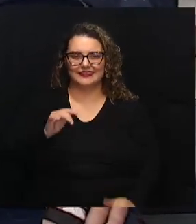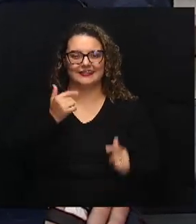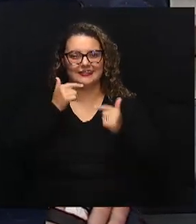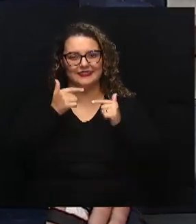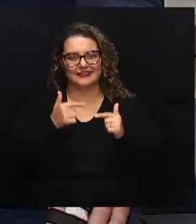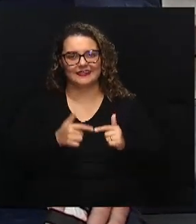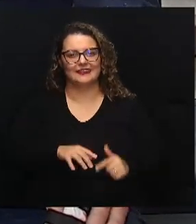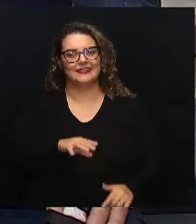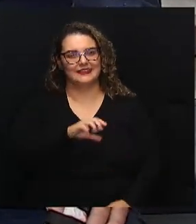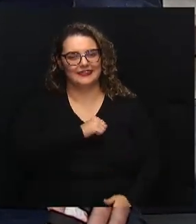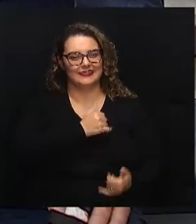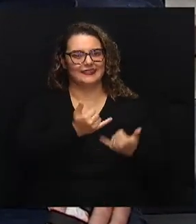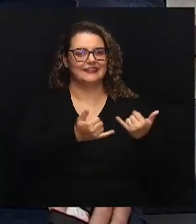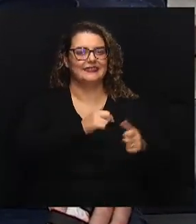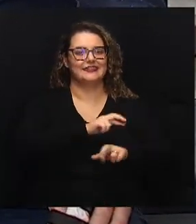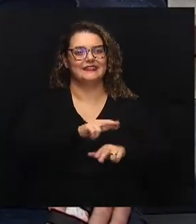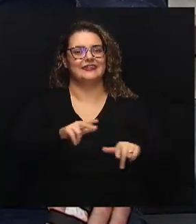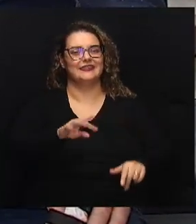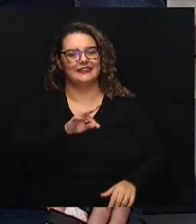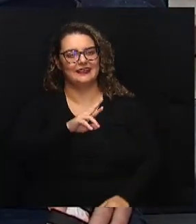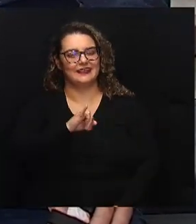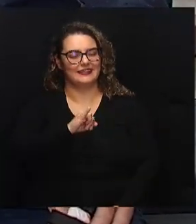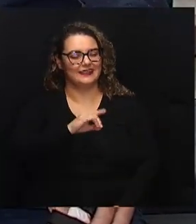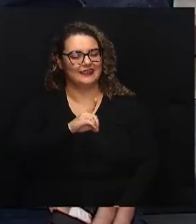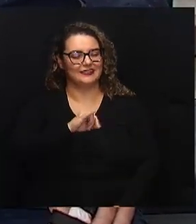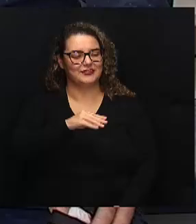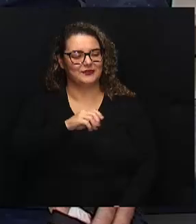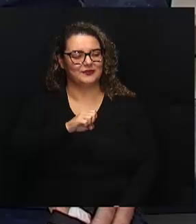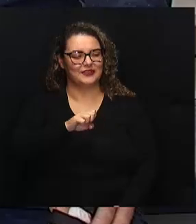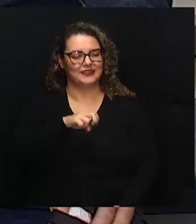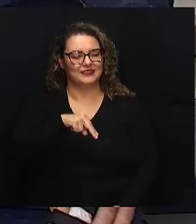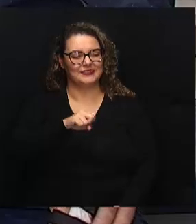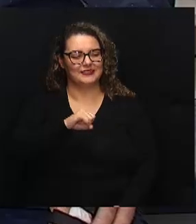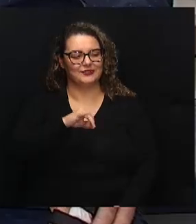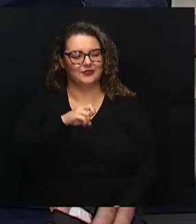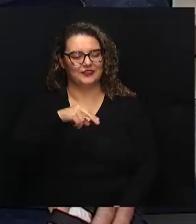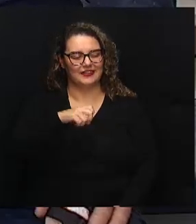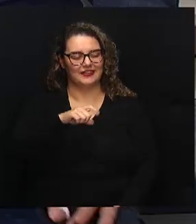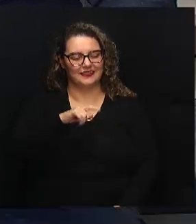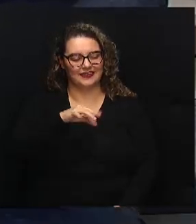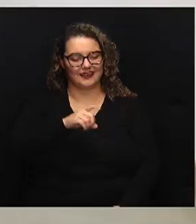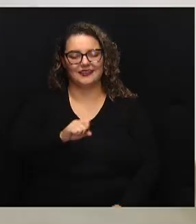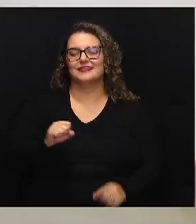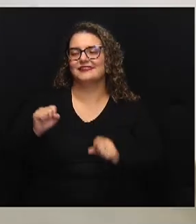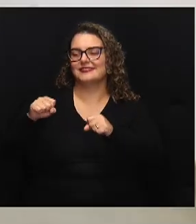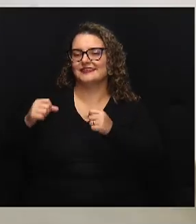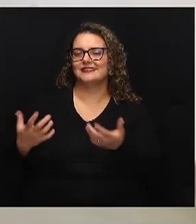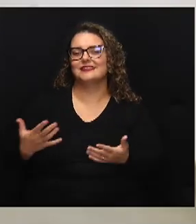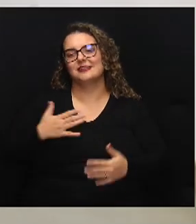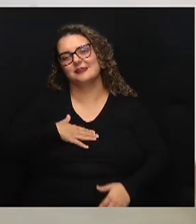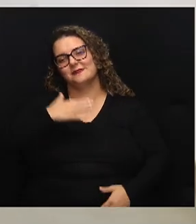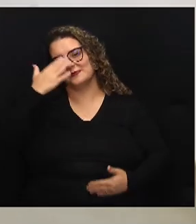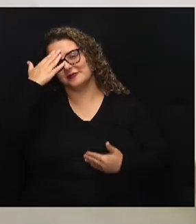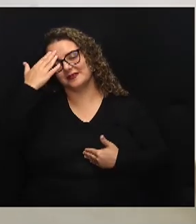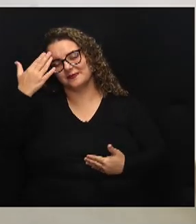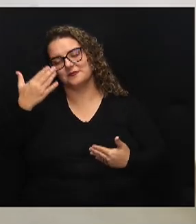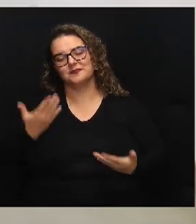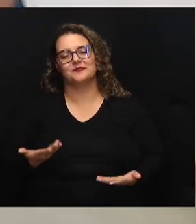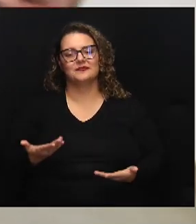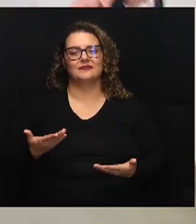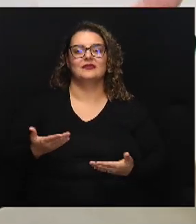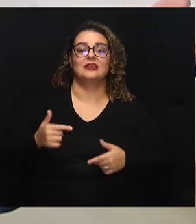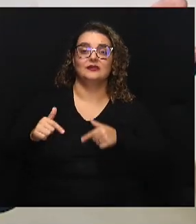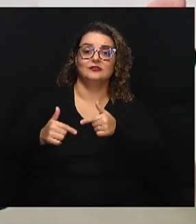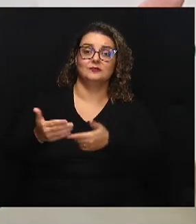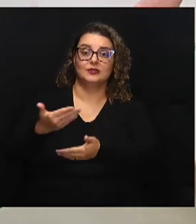Você gosta de brincar na tridimensionalidade. E para mim é gratificante poder fazer um trabalho que possa interagir